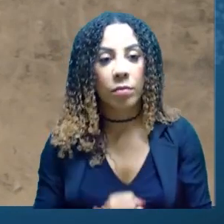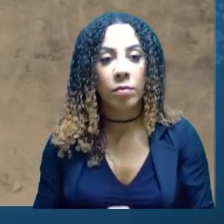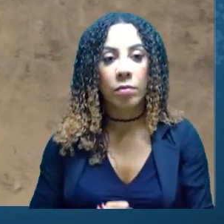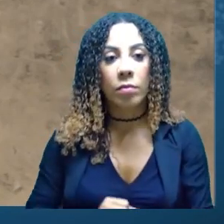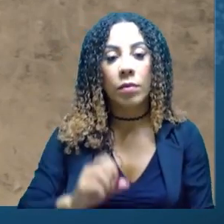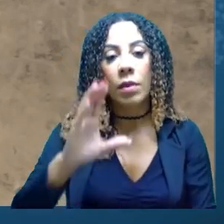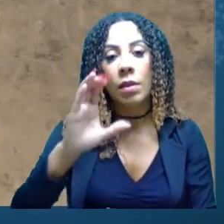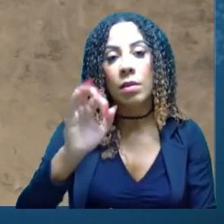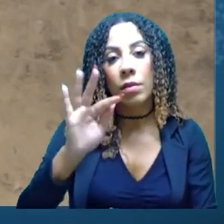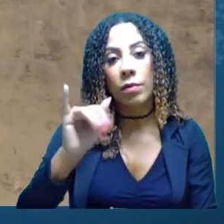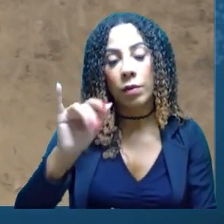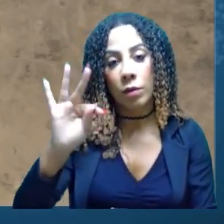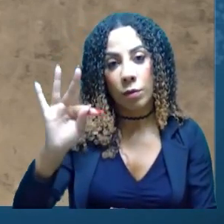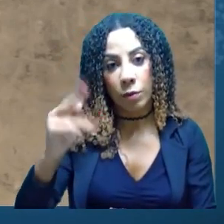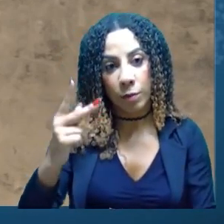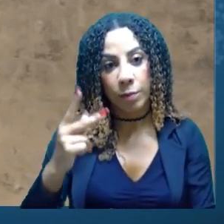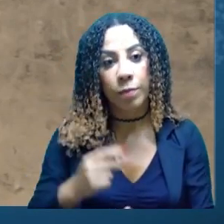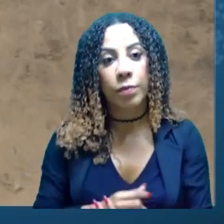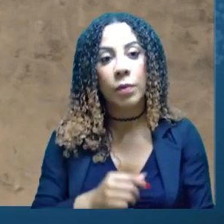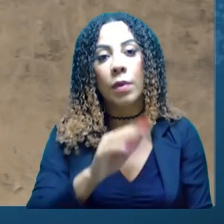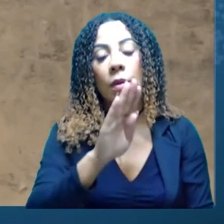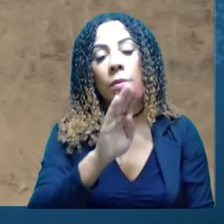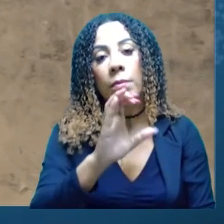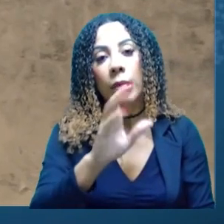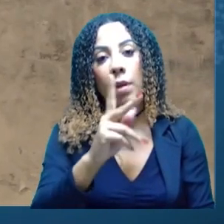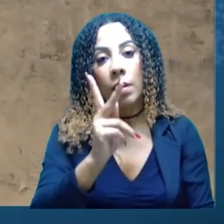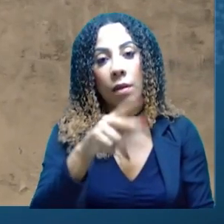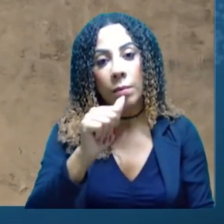Cefid, Beckman Coulter,